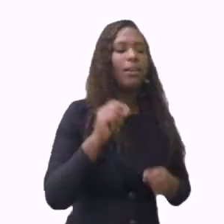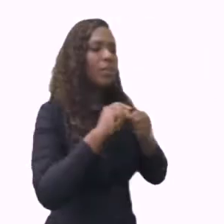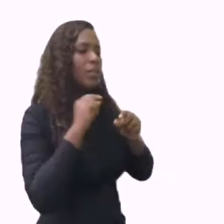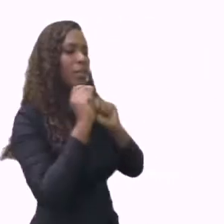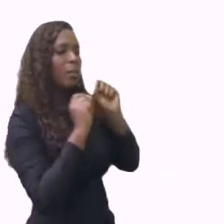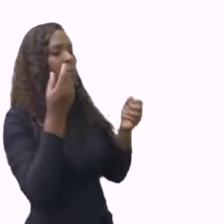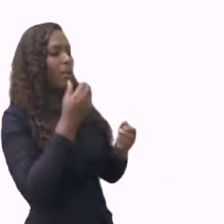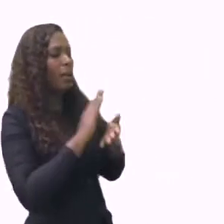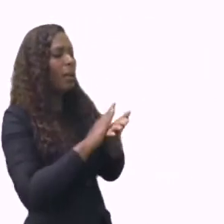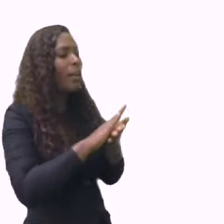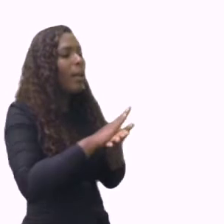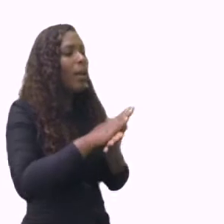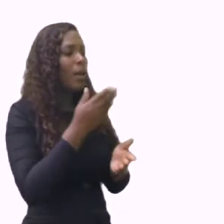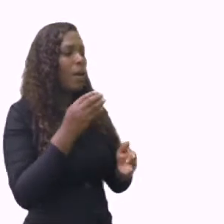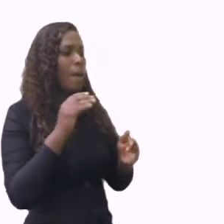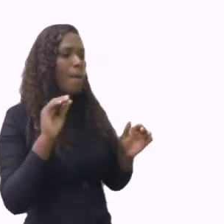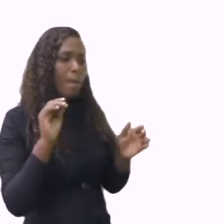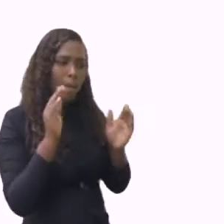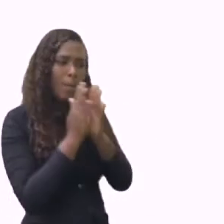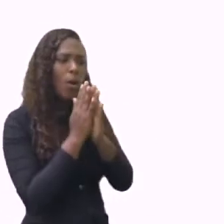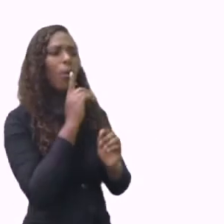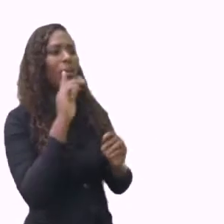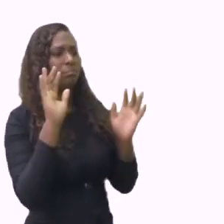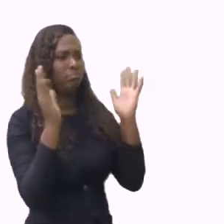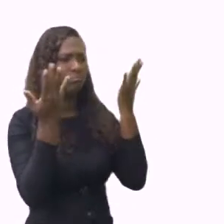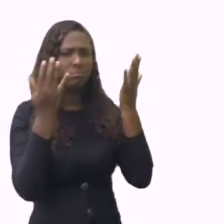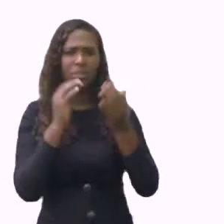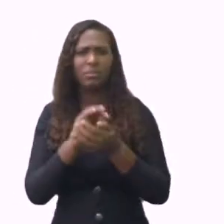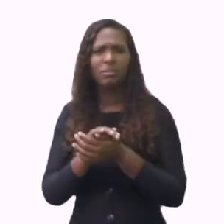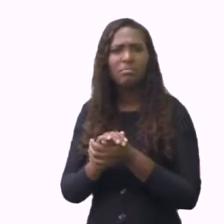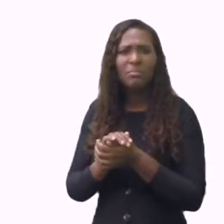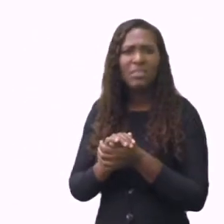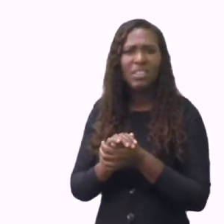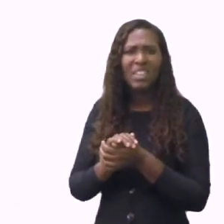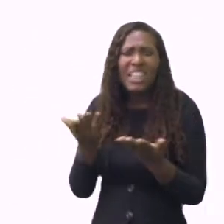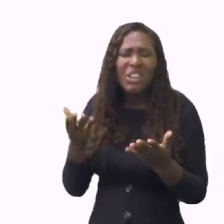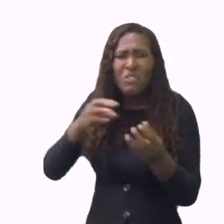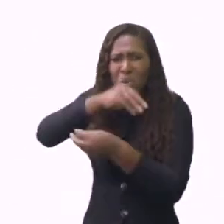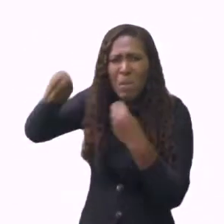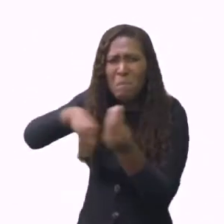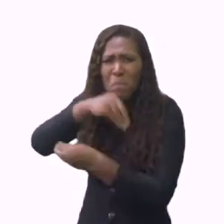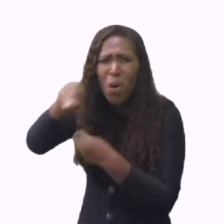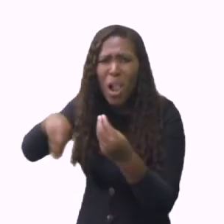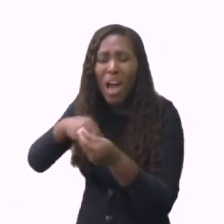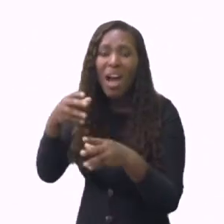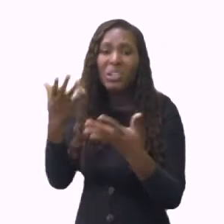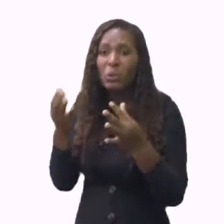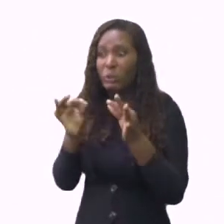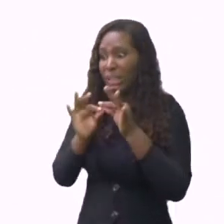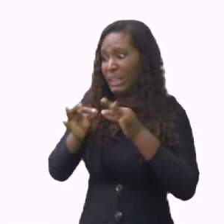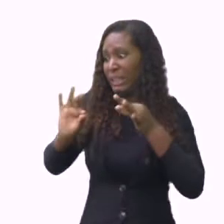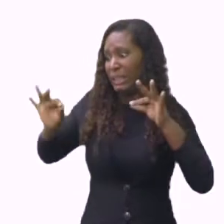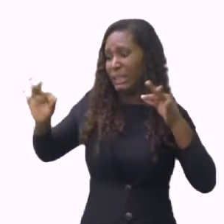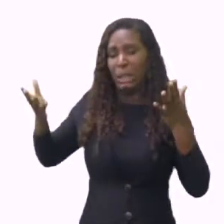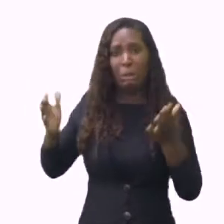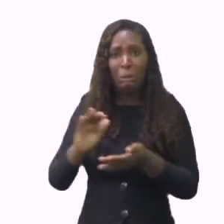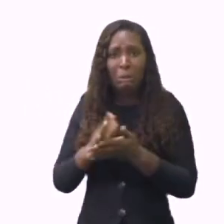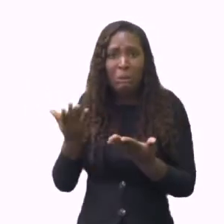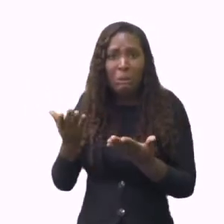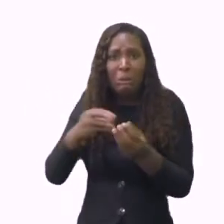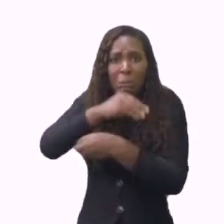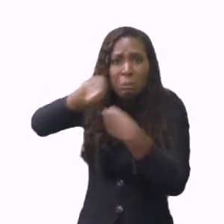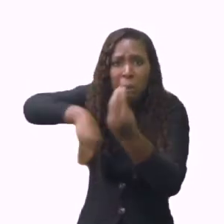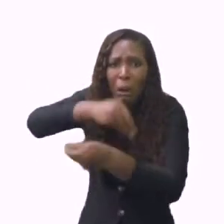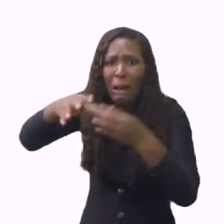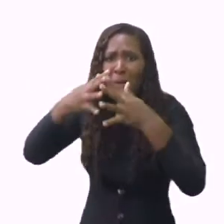para a festa de aniversário. A fala fica um pouco direta, não tem sentido, né? Eu